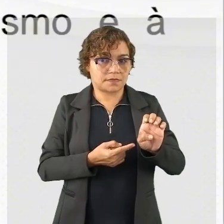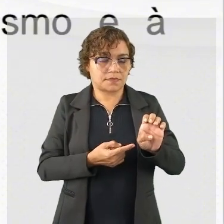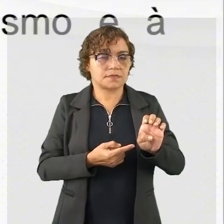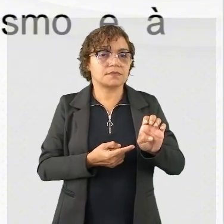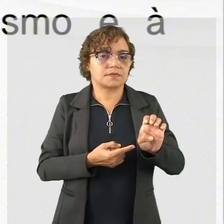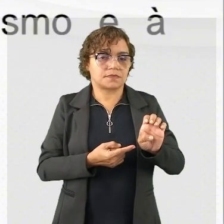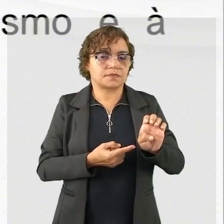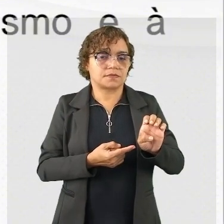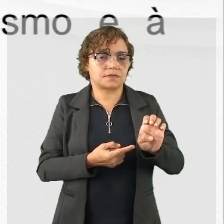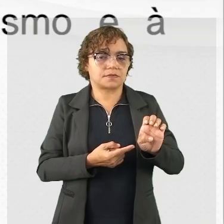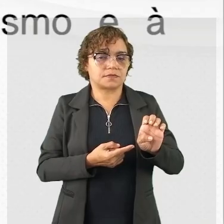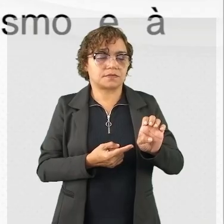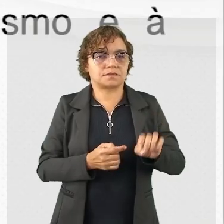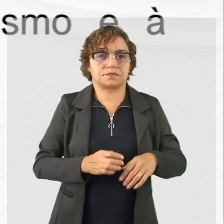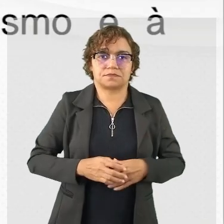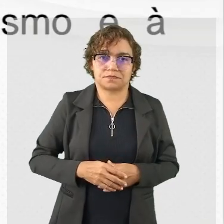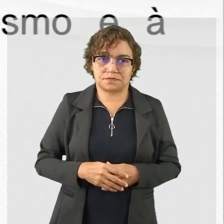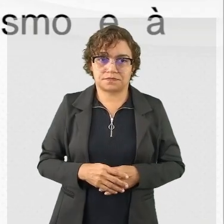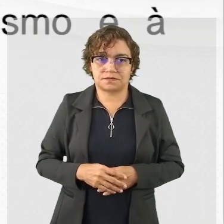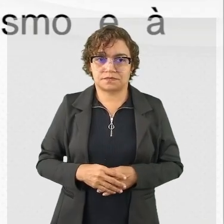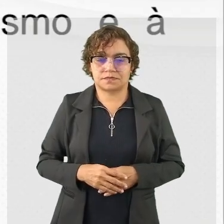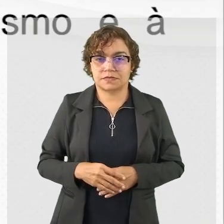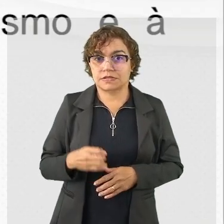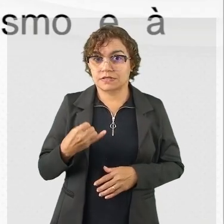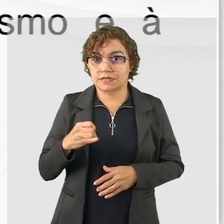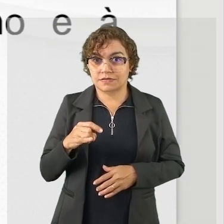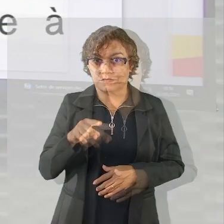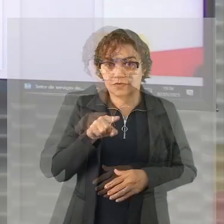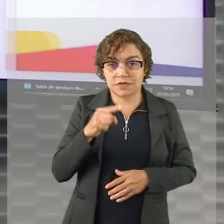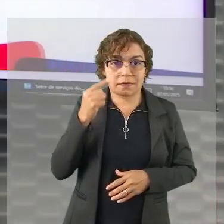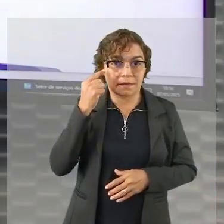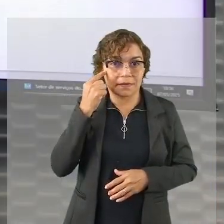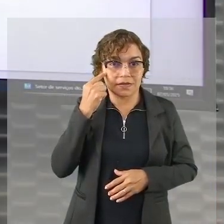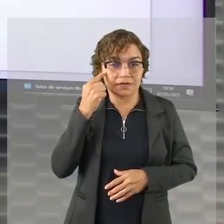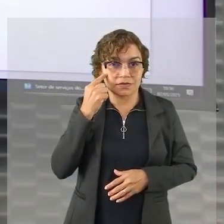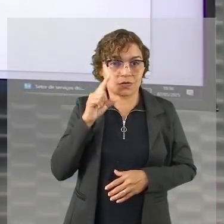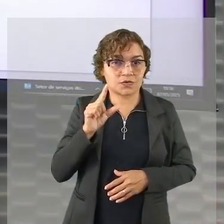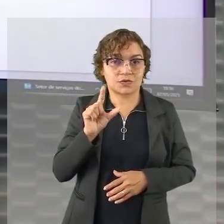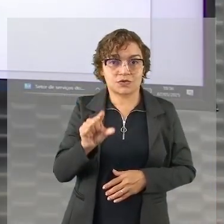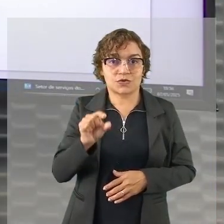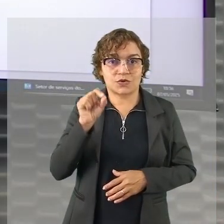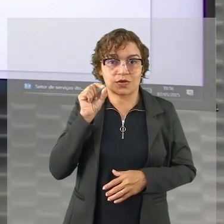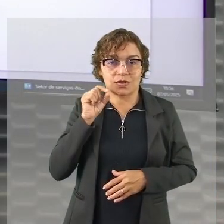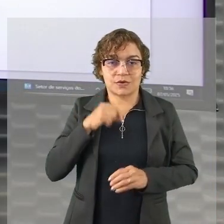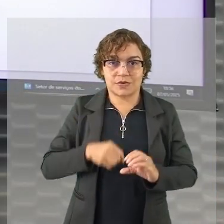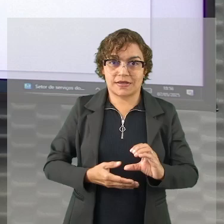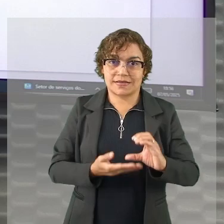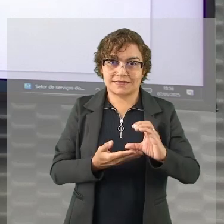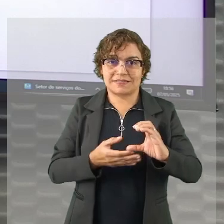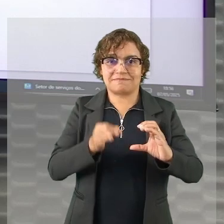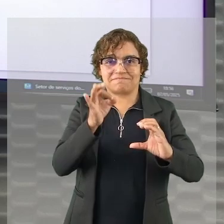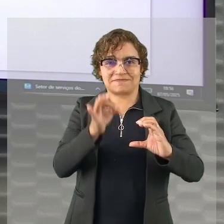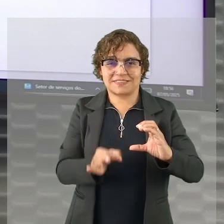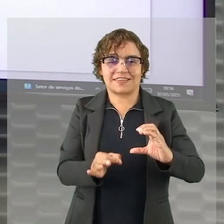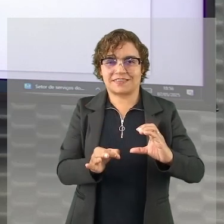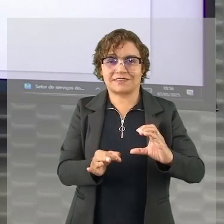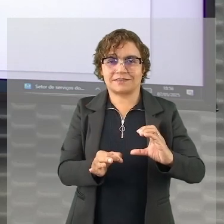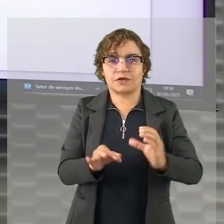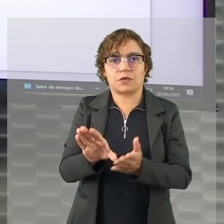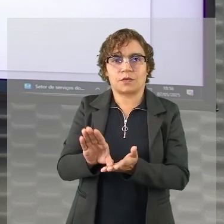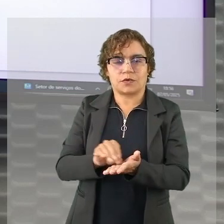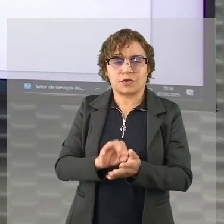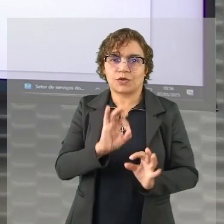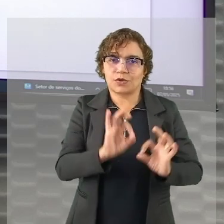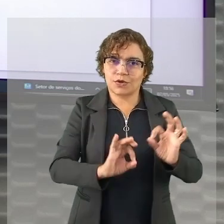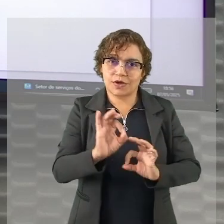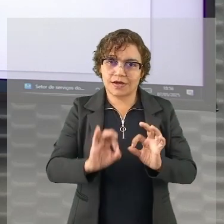sedentarismo e à escravidão. Que se você pensou em marcar a letra C, você está corretíssimo, pois era um modelo que organizava a